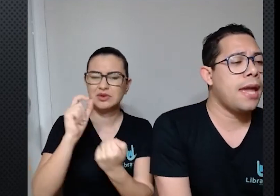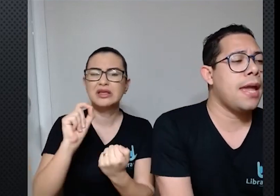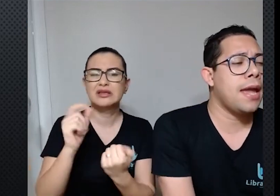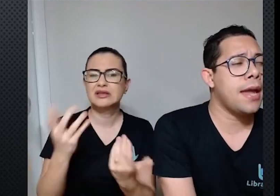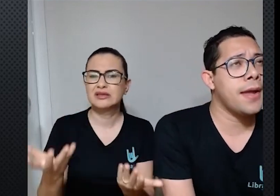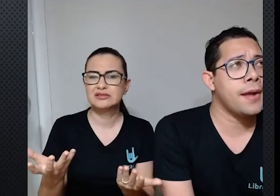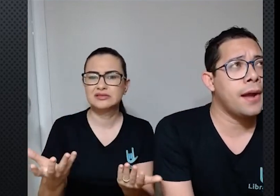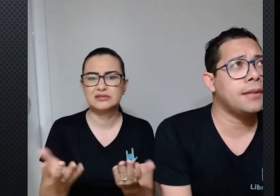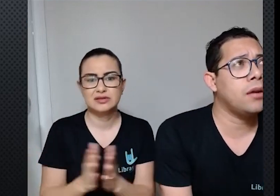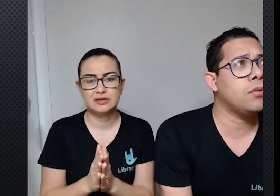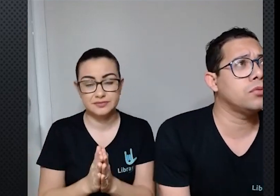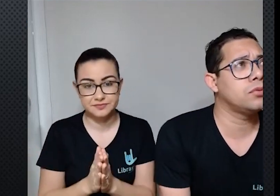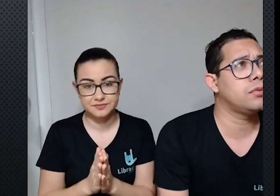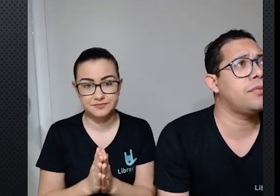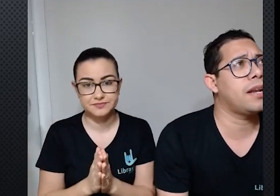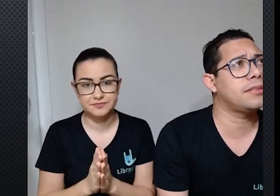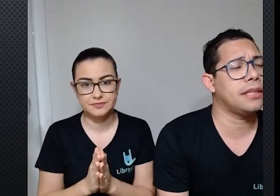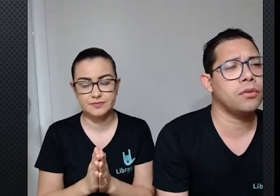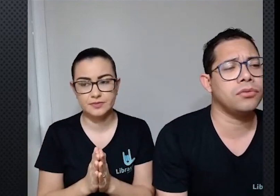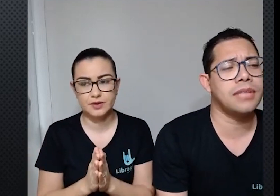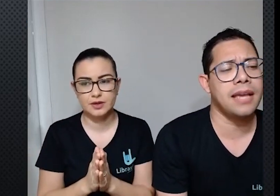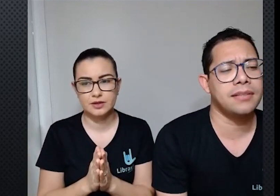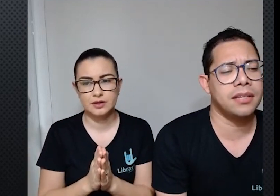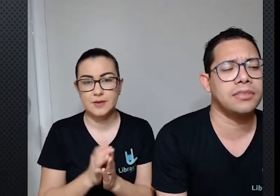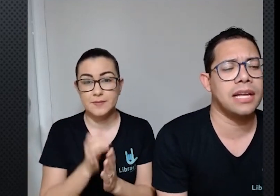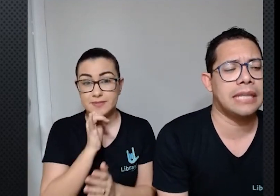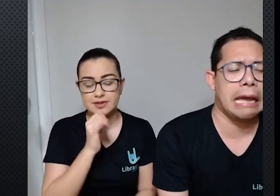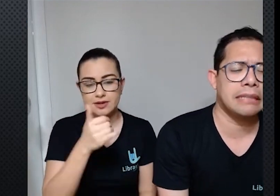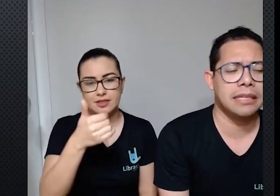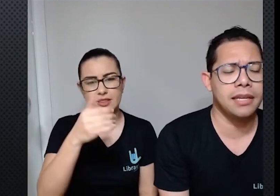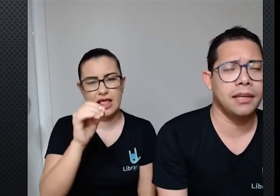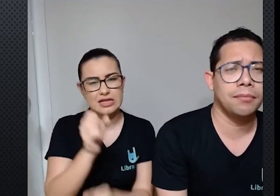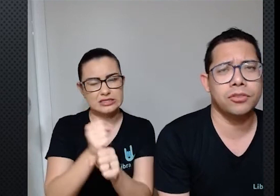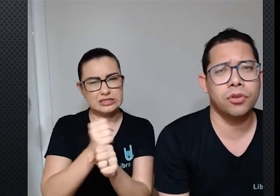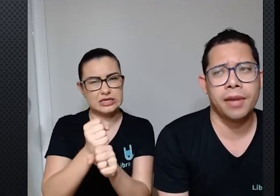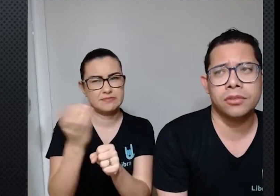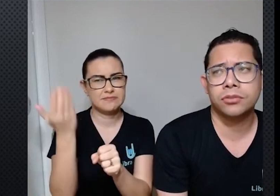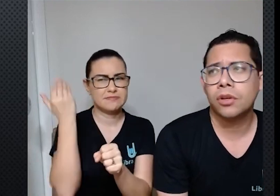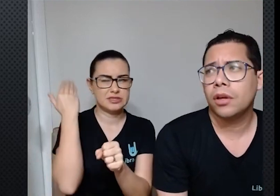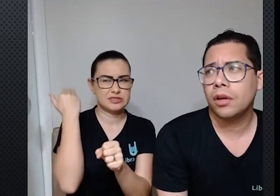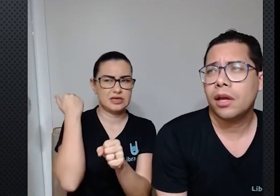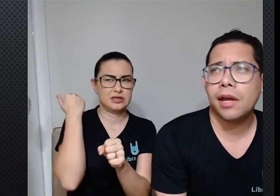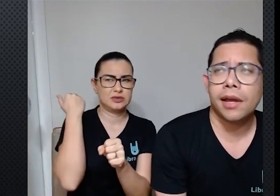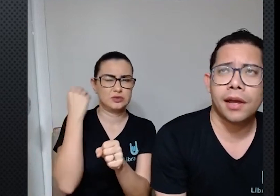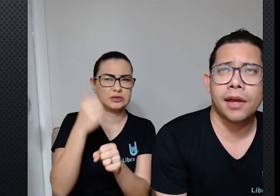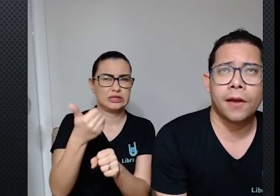Pessoal, vamos falar assim, até uns 10 anos atrás aí, mais ou menos,